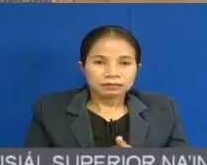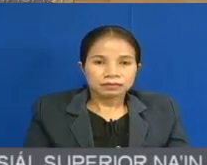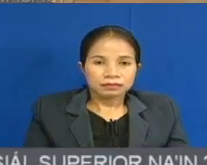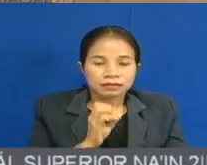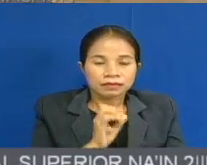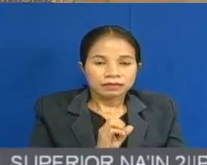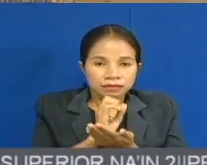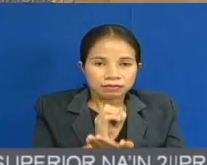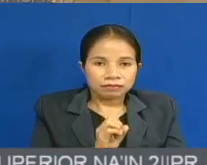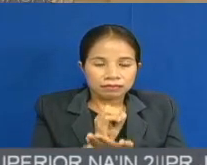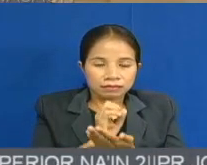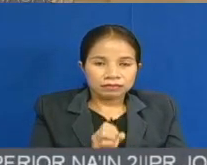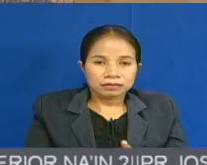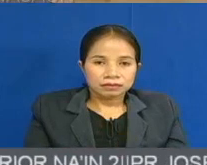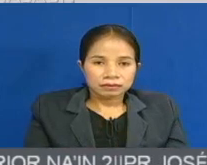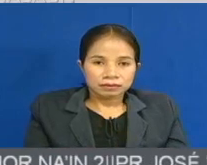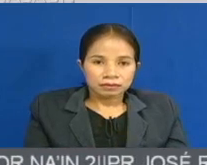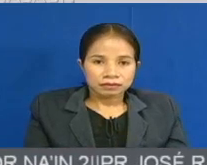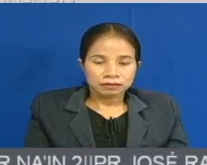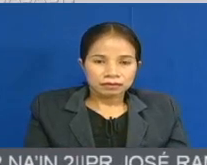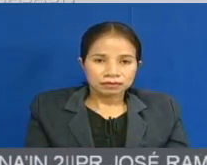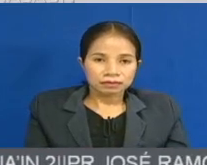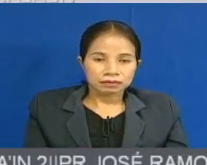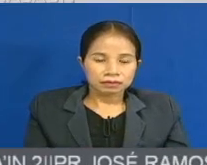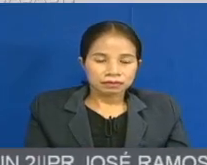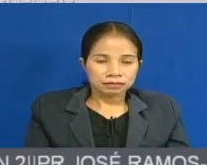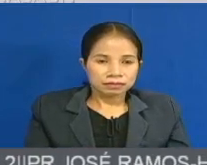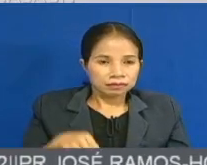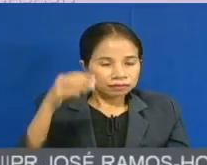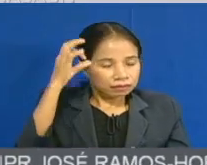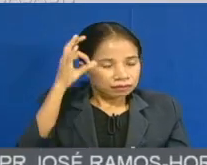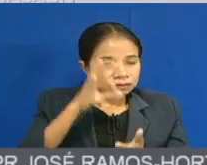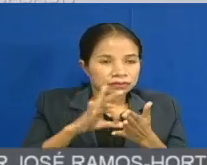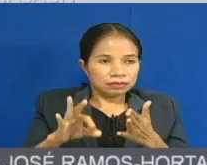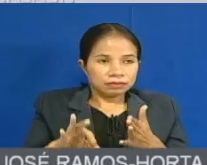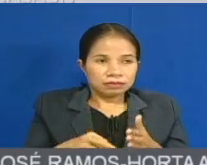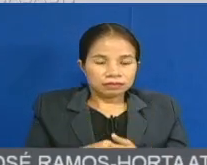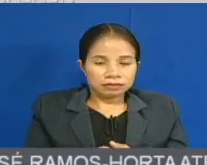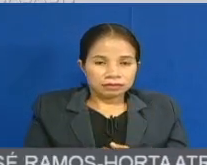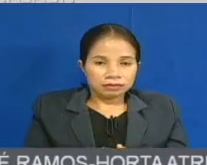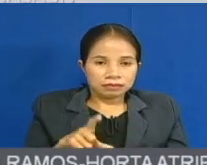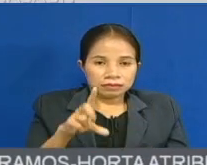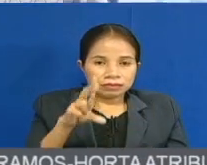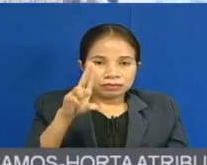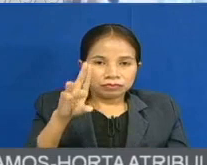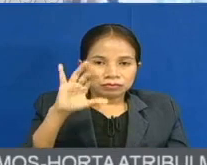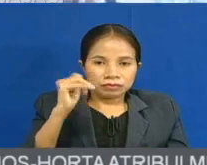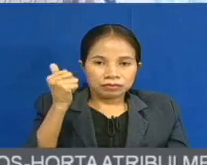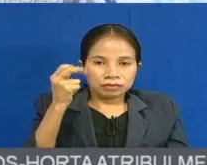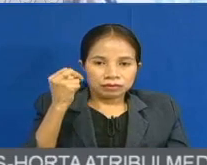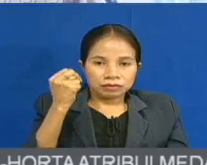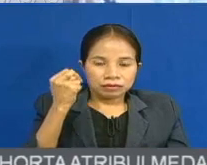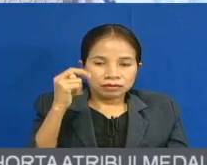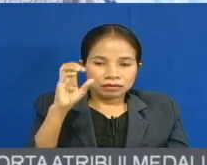Administrativa Especial, o Ecuciambeno. Secretário Country Coordination Mechanism, Luciano Freitas Ateten,